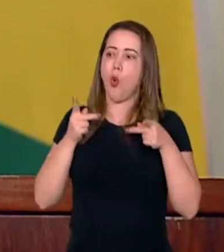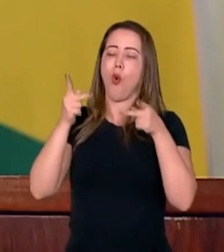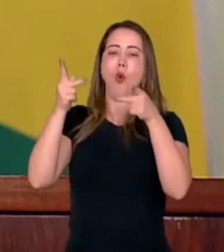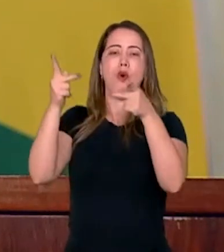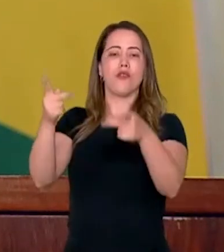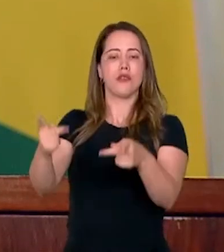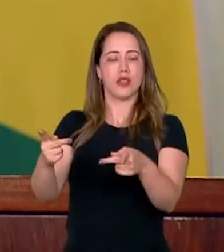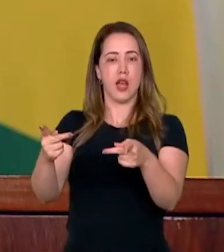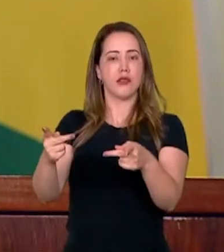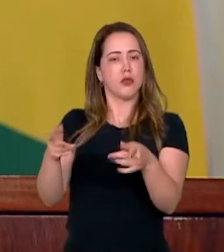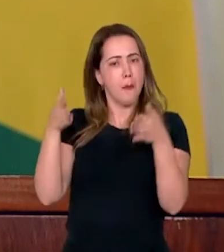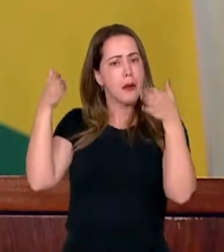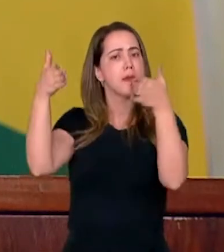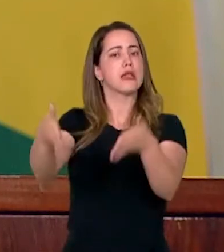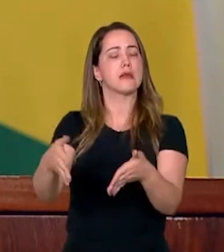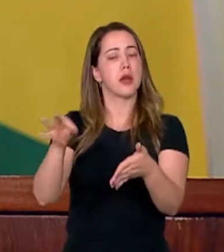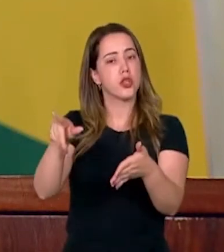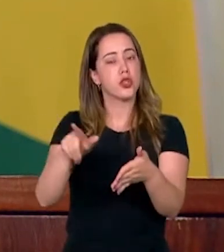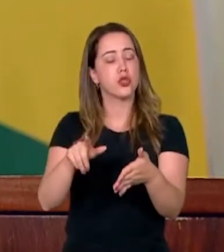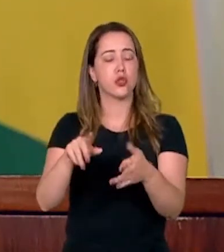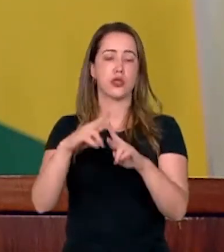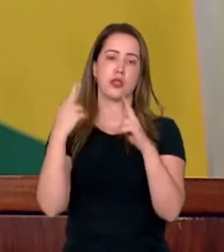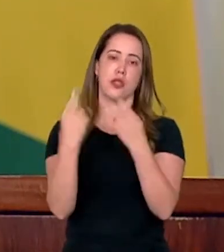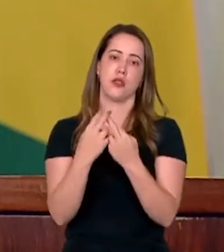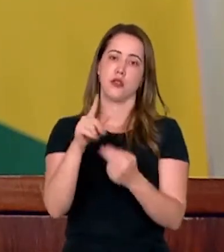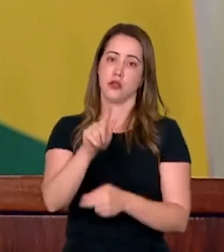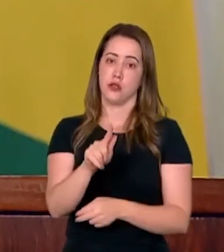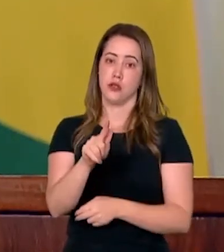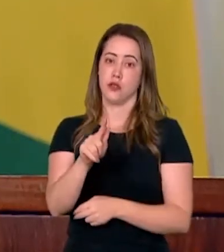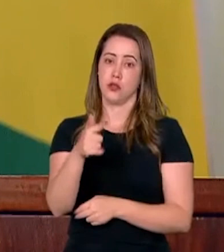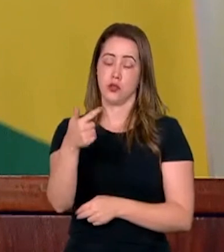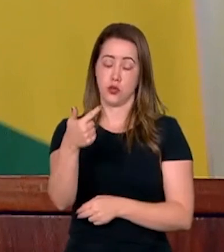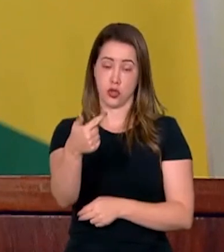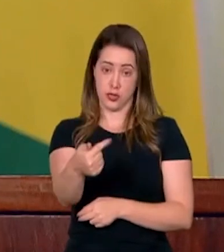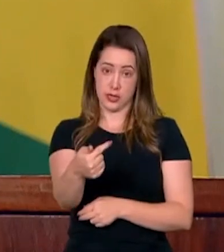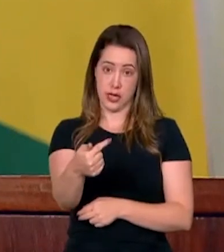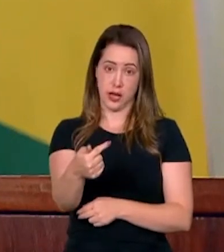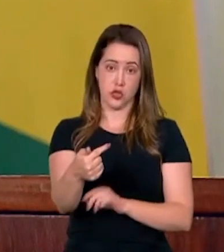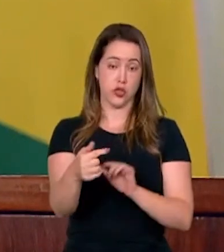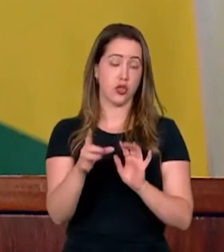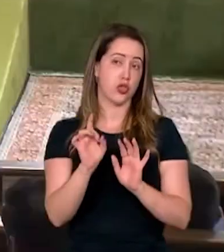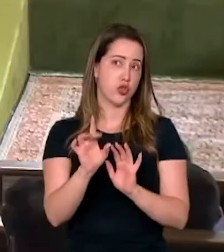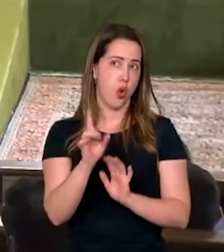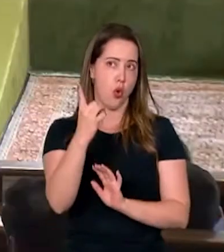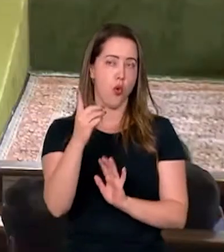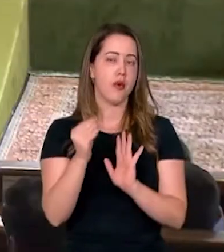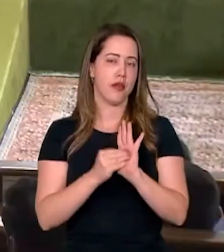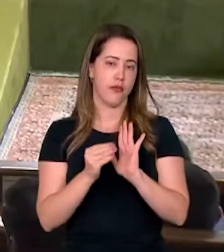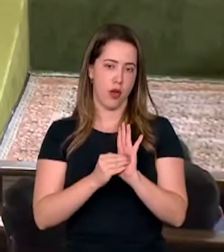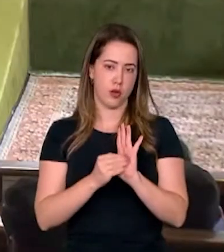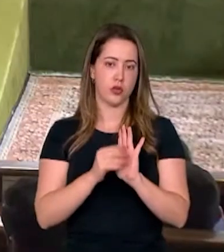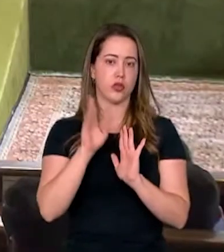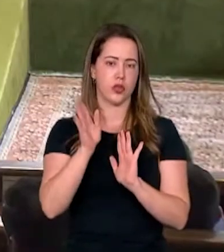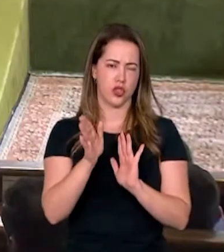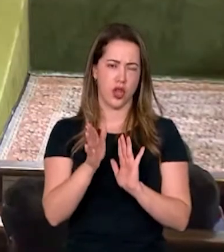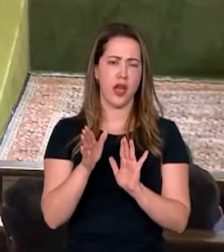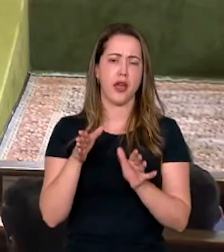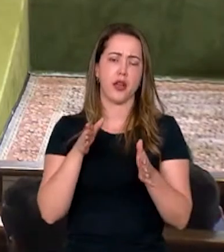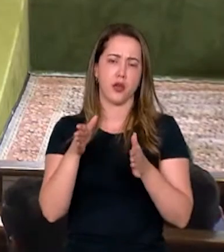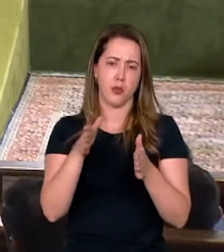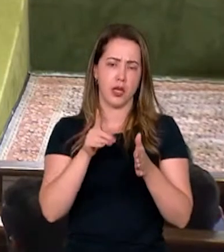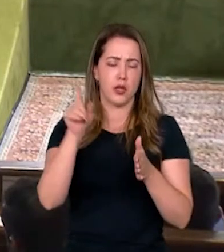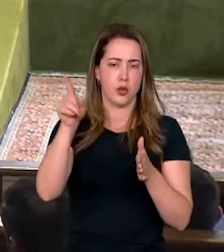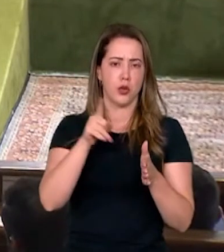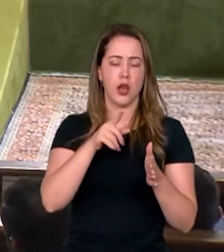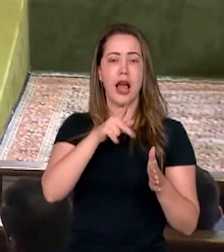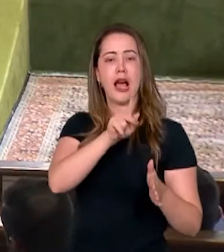reuniões do G7, menos uma que foi em São Francisco, que foi o segundo ano já no governo Bush. E